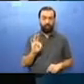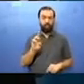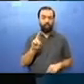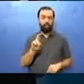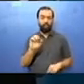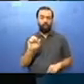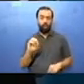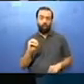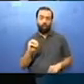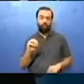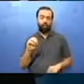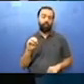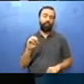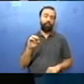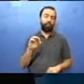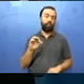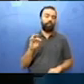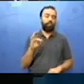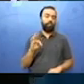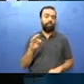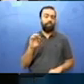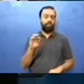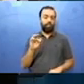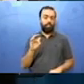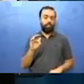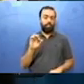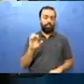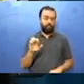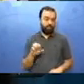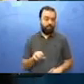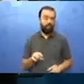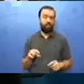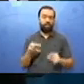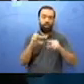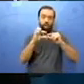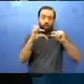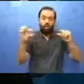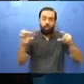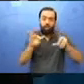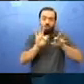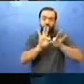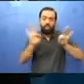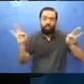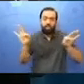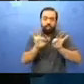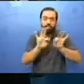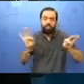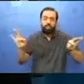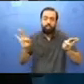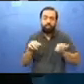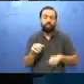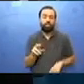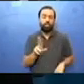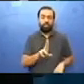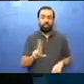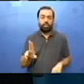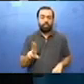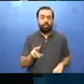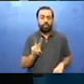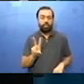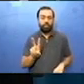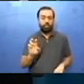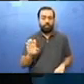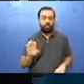frases, chamam-se versos. Então, vamos contar quantos versos tem nesta estrofe? Olhem, 1, 2, 3,